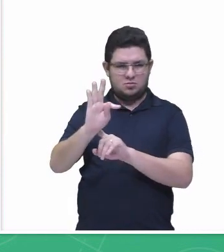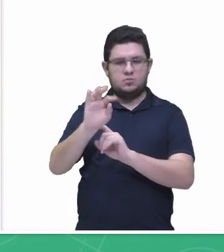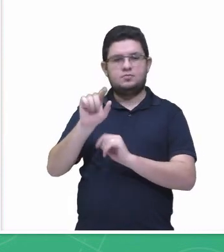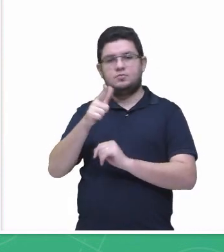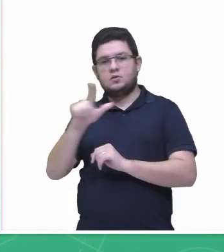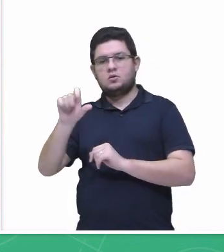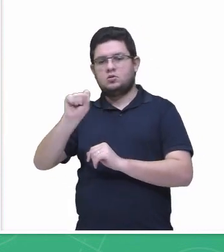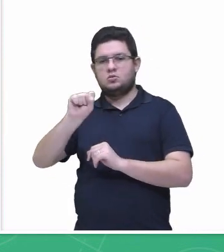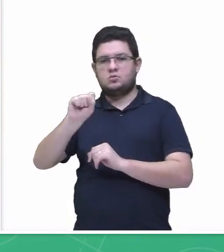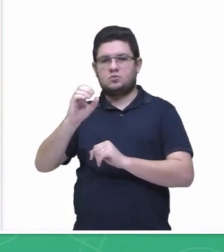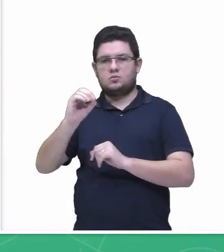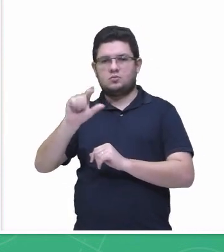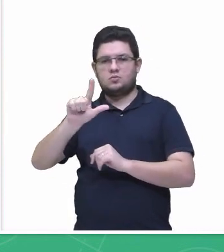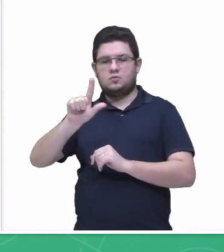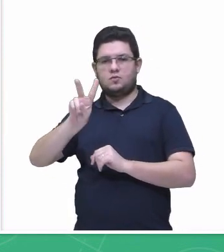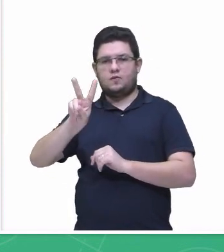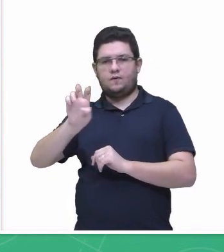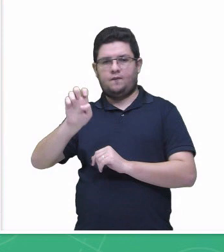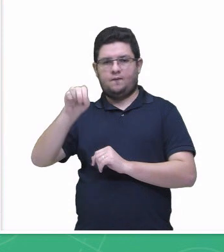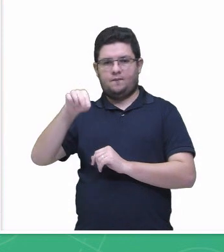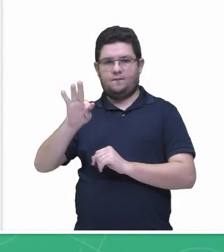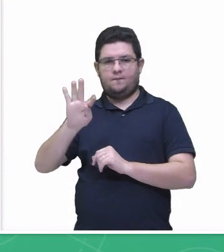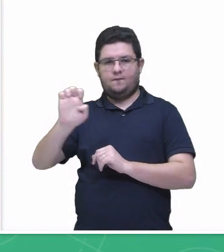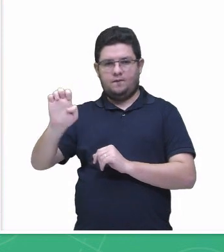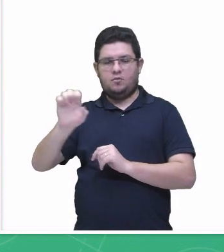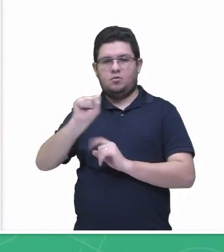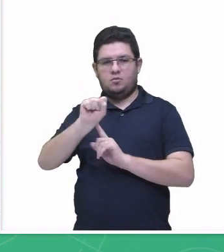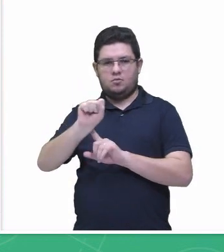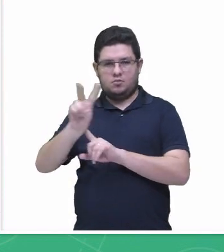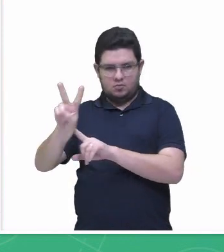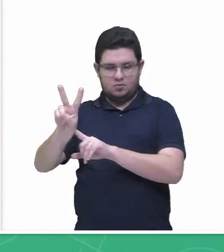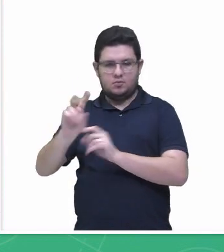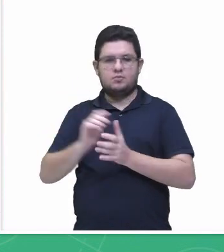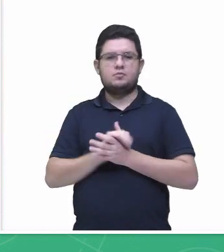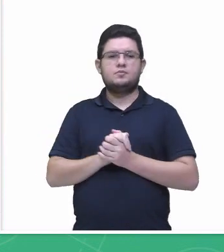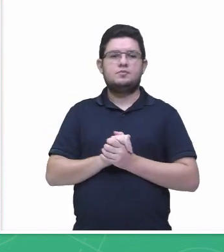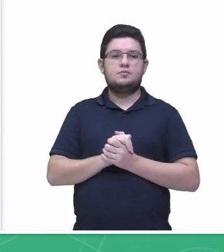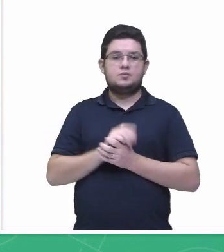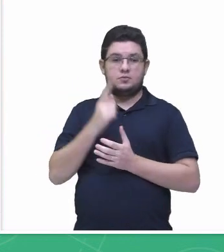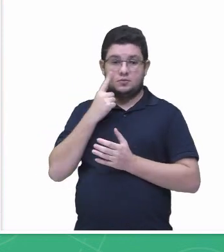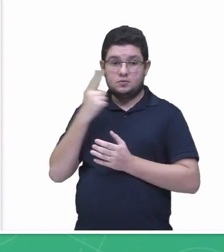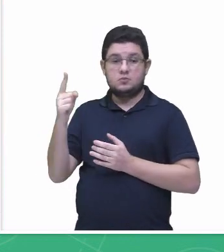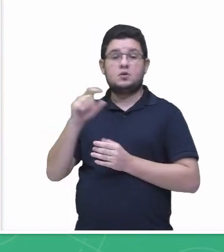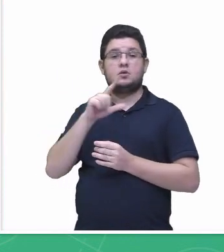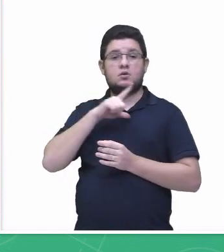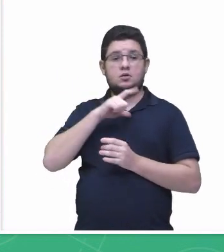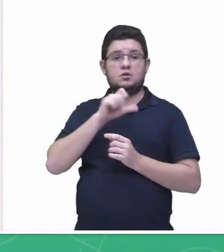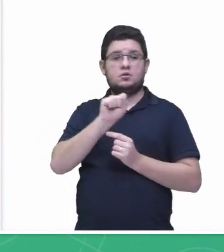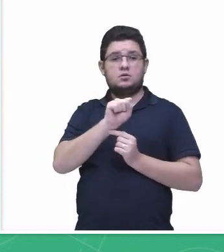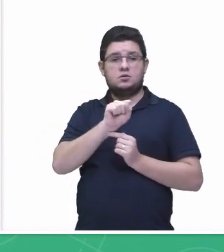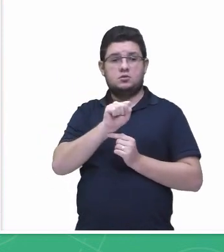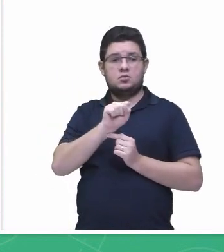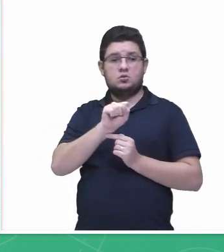Quando adicionamos soluto a um solvente, chega-se a um ponto em que o solvente não mais consegue dissolver